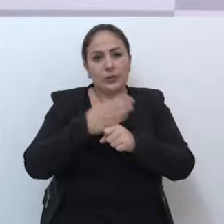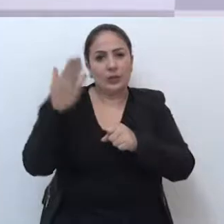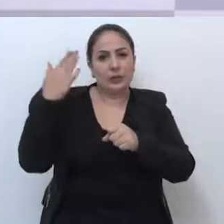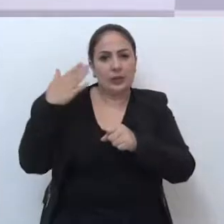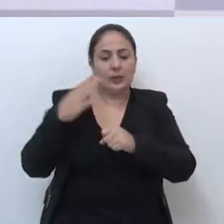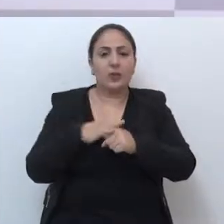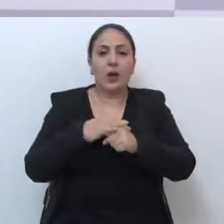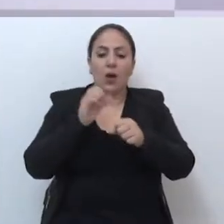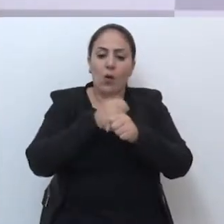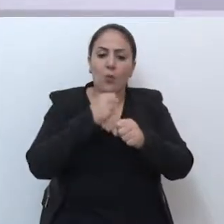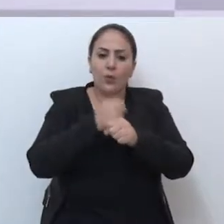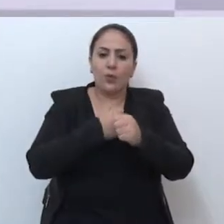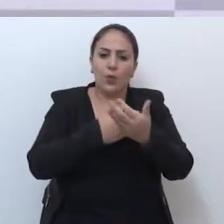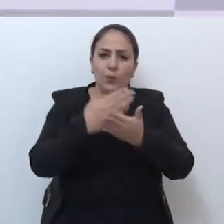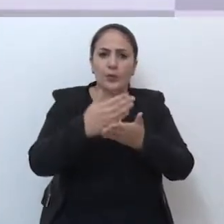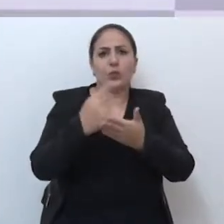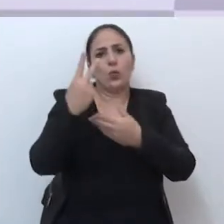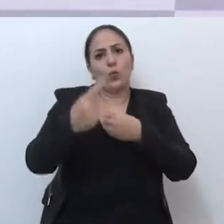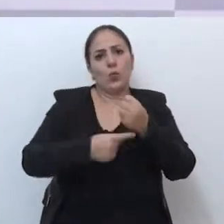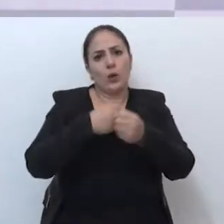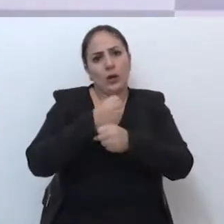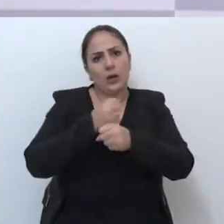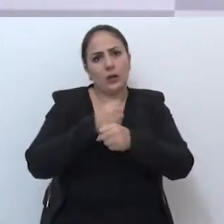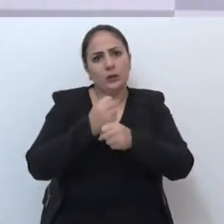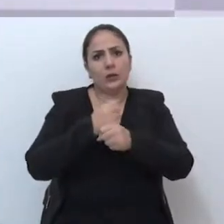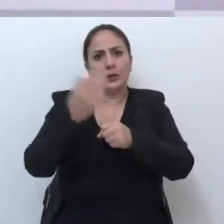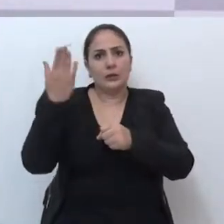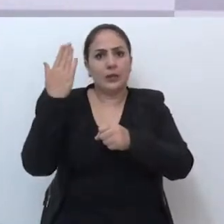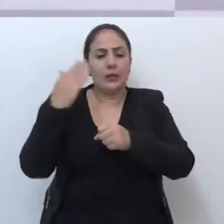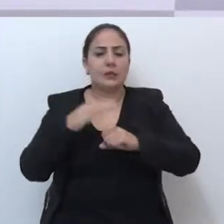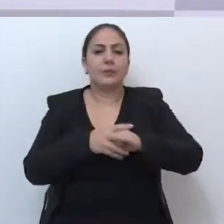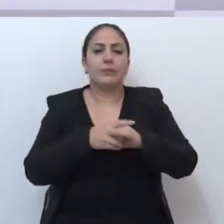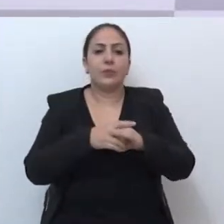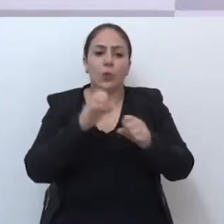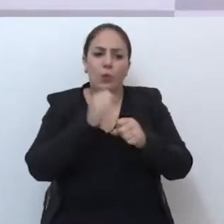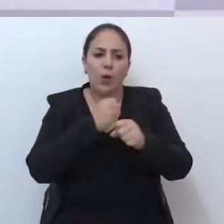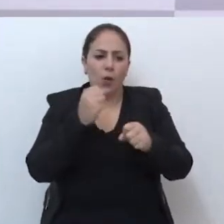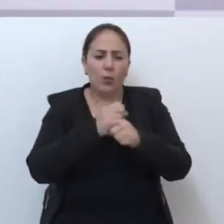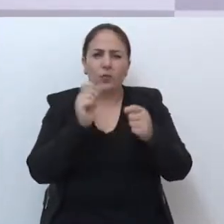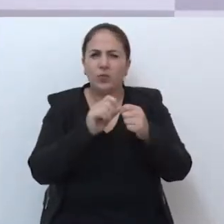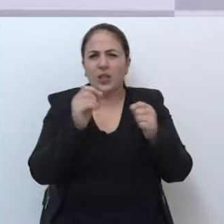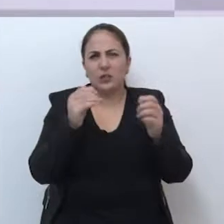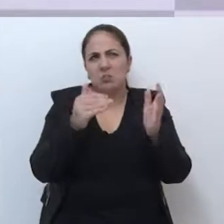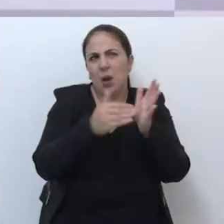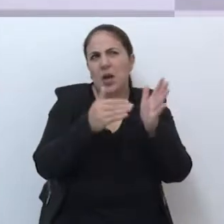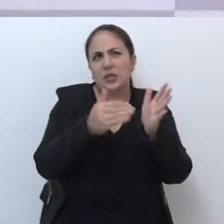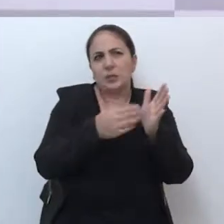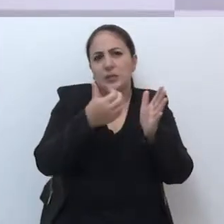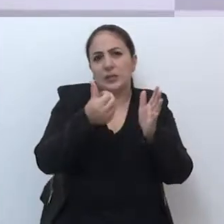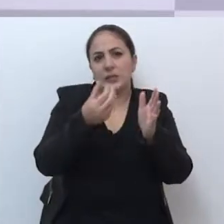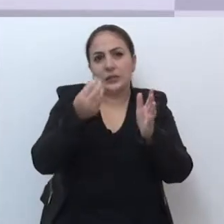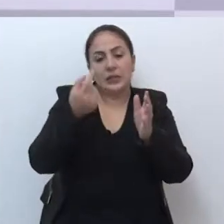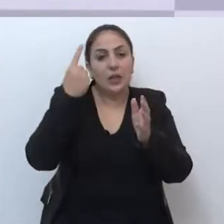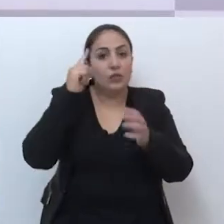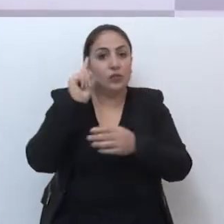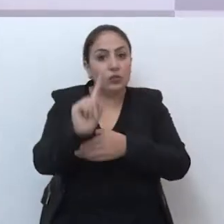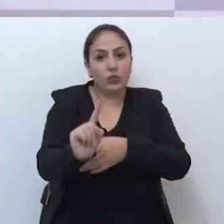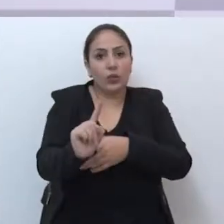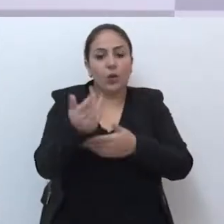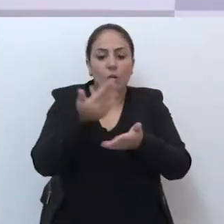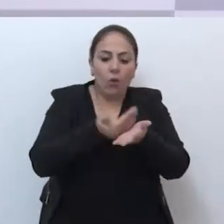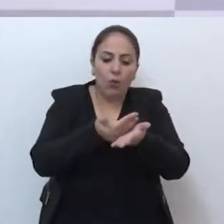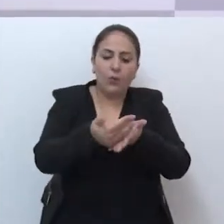há cerca de 1 ano atrás, uma obra para ser concluída em no máximo, vamos dizer, 60